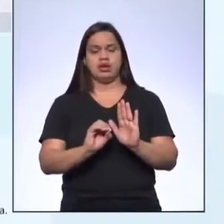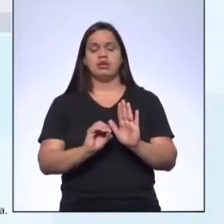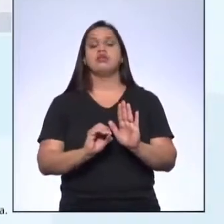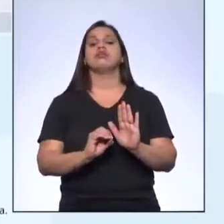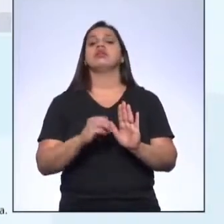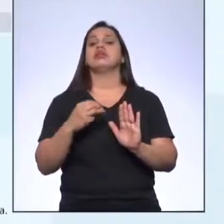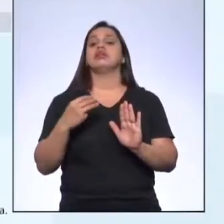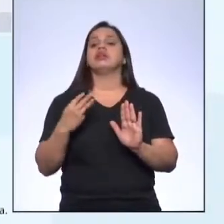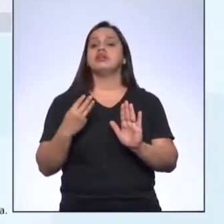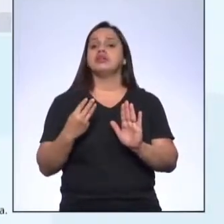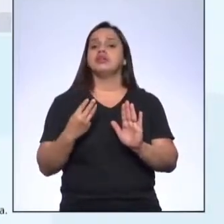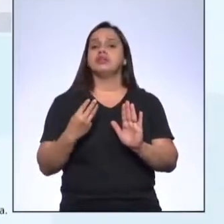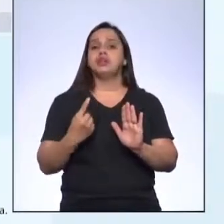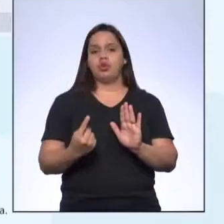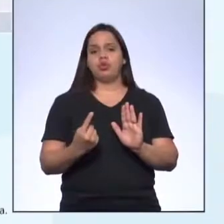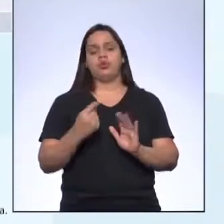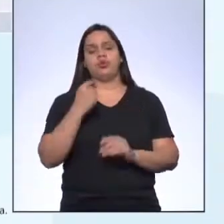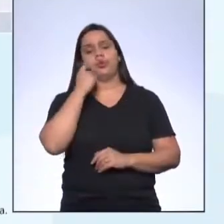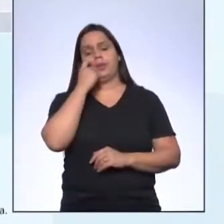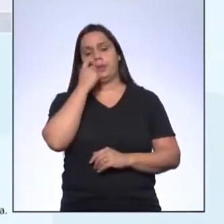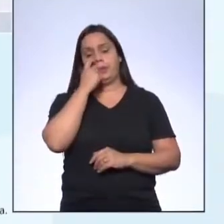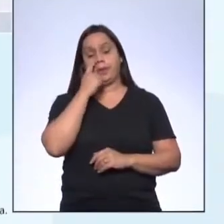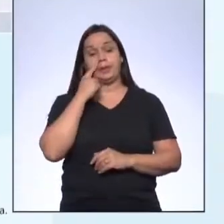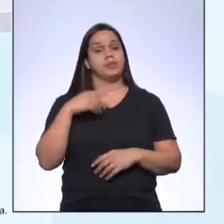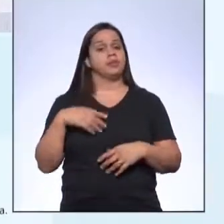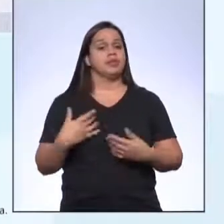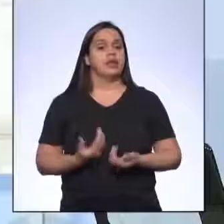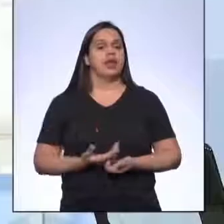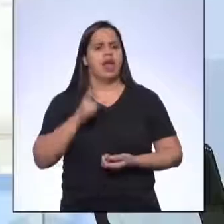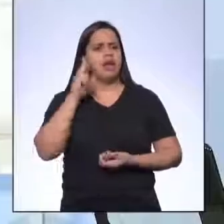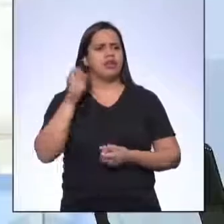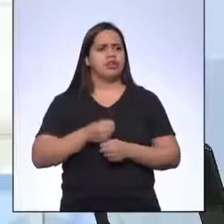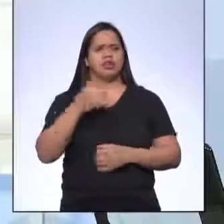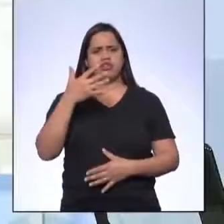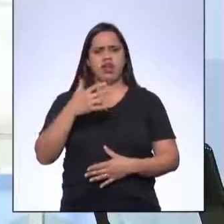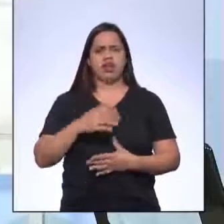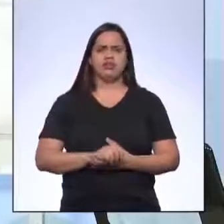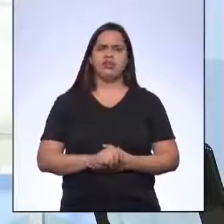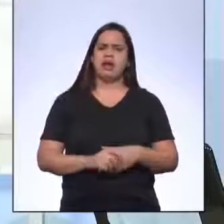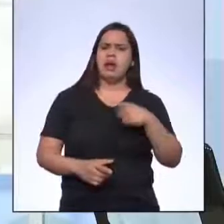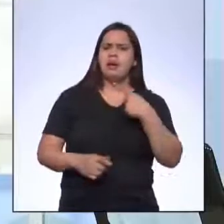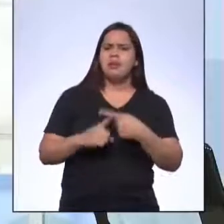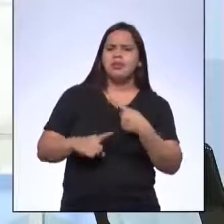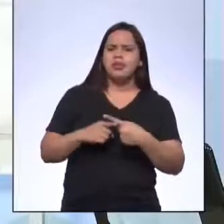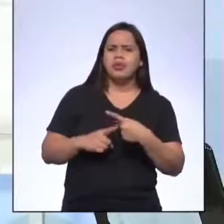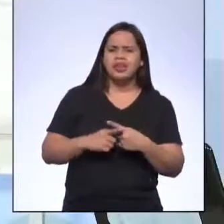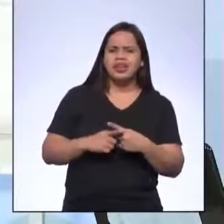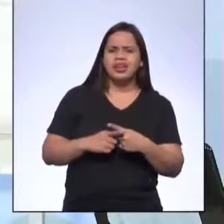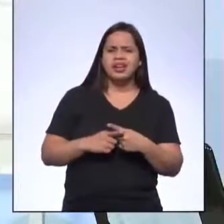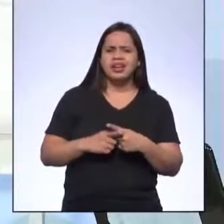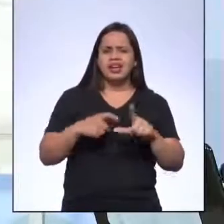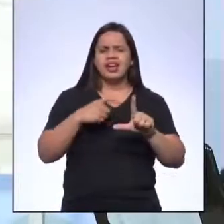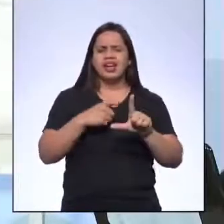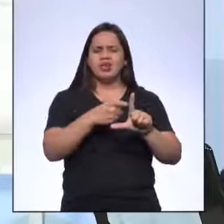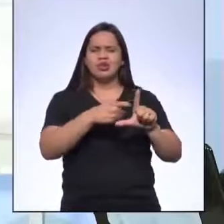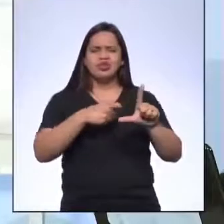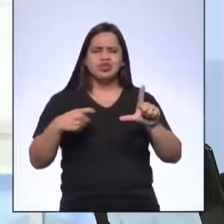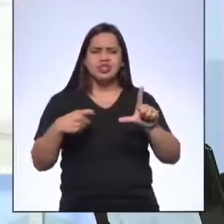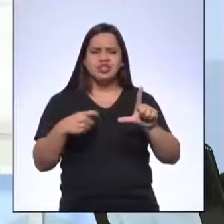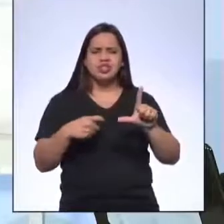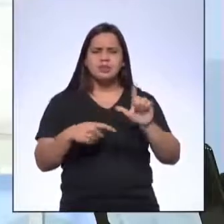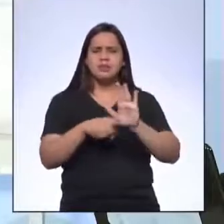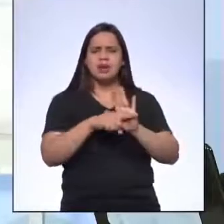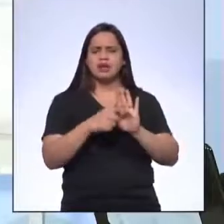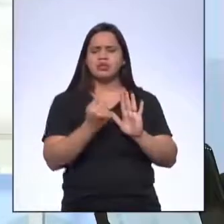10 e 11 aí eu acabei de ver no chat e por que o X é menos um